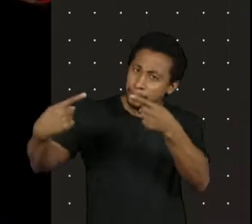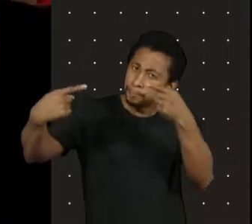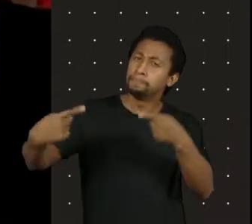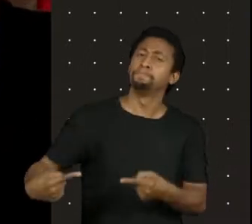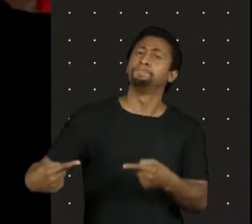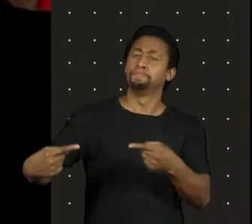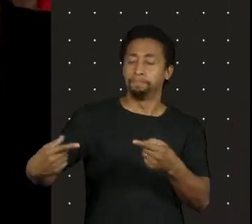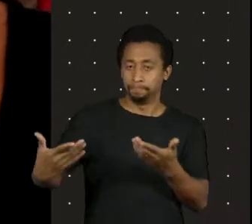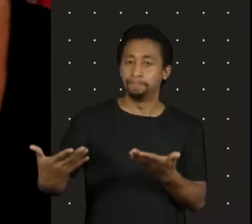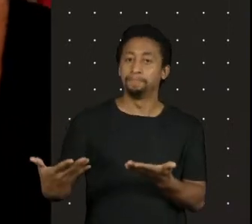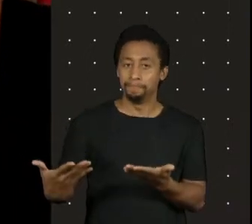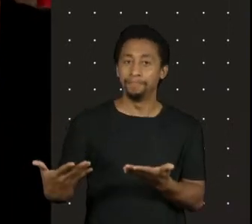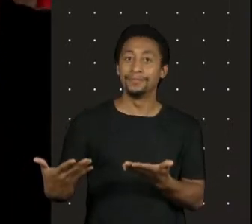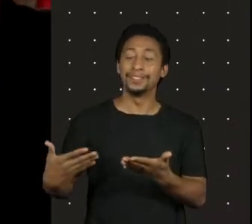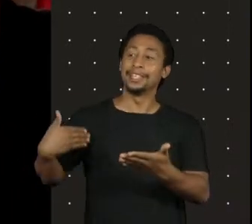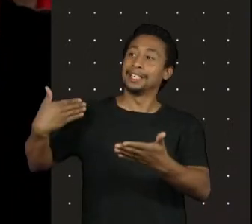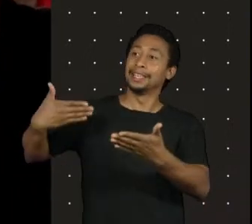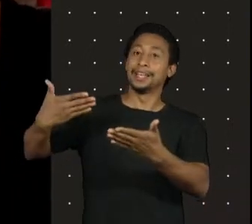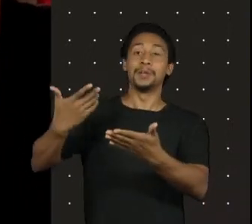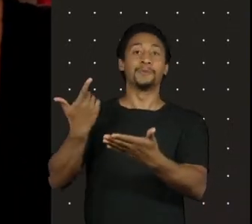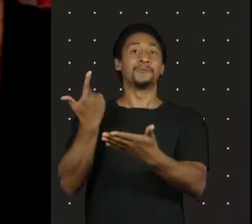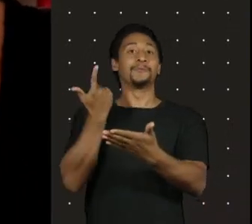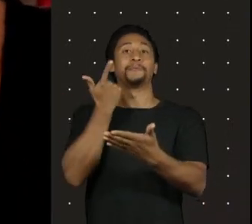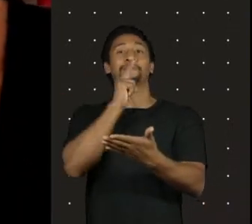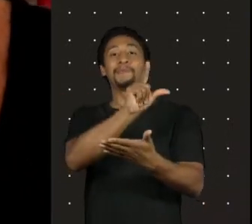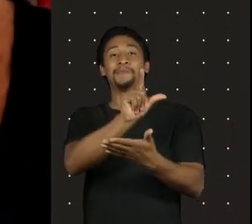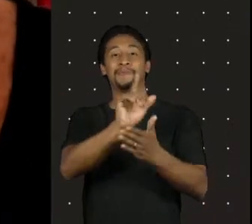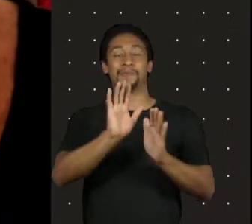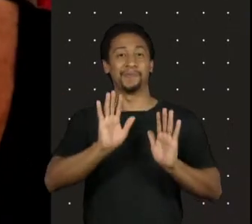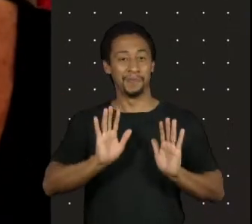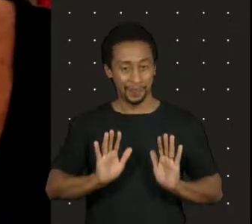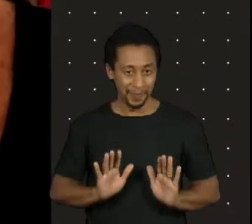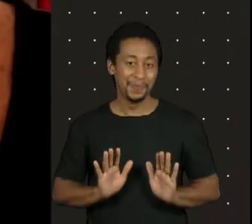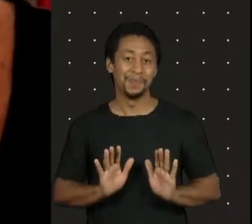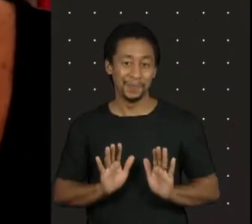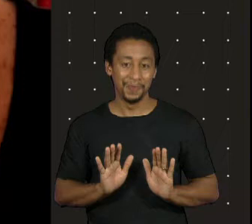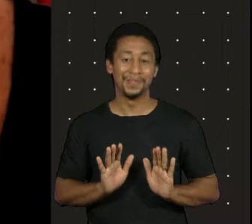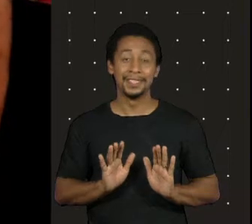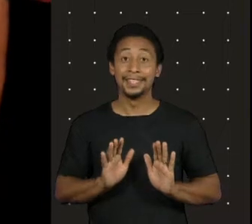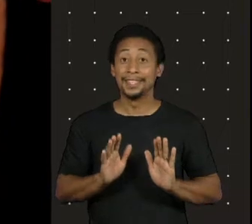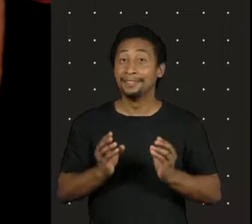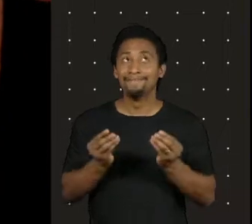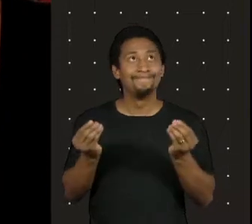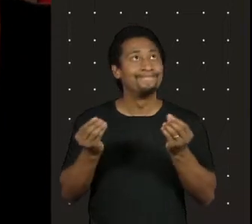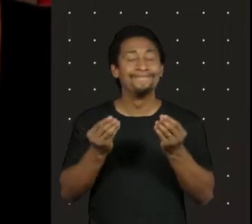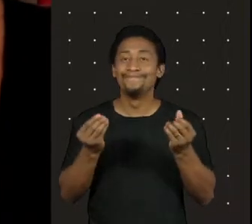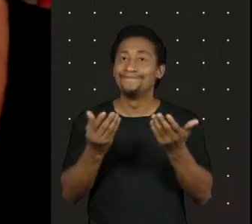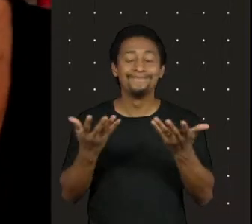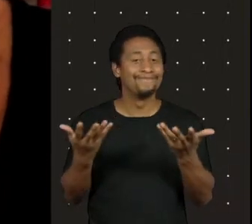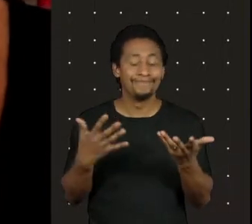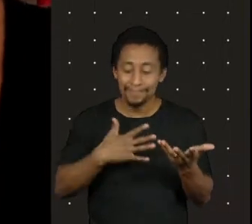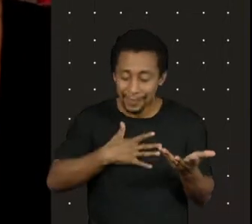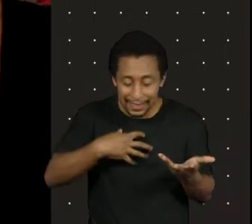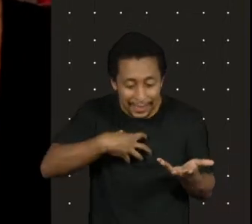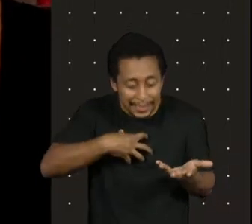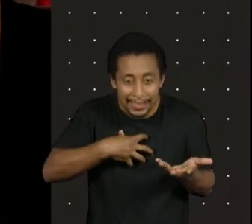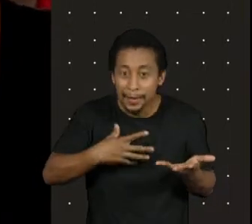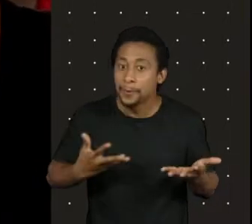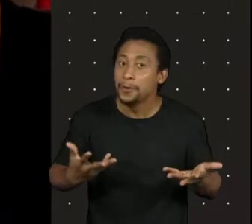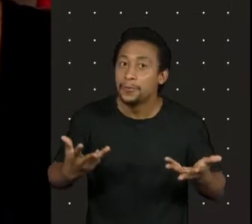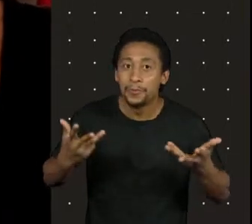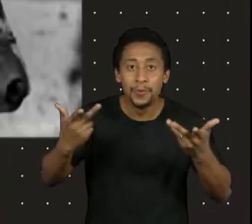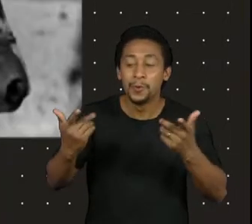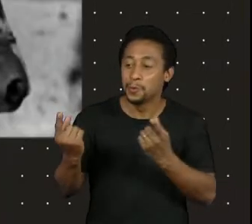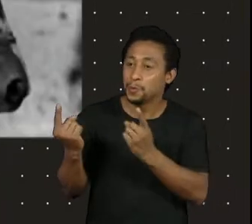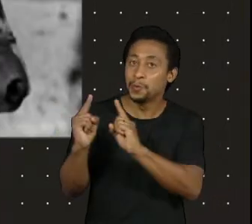desafiadores, né? E chegamos à muralha, que foi então uma coisa extraordinária que a Alessandra